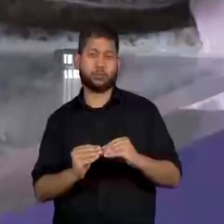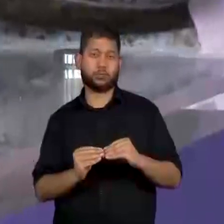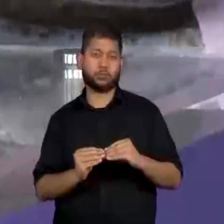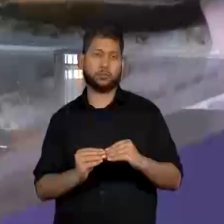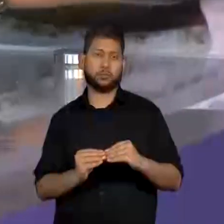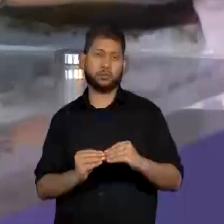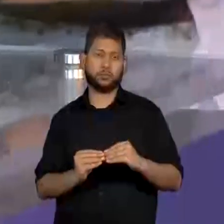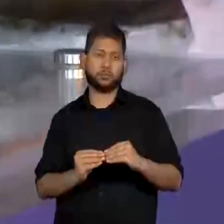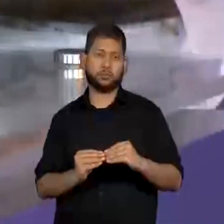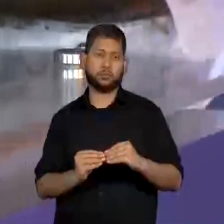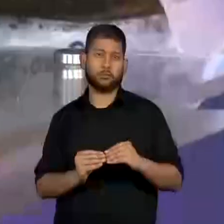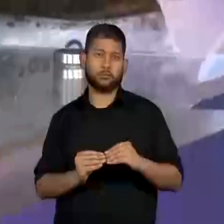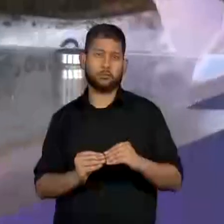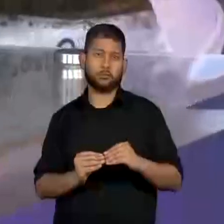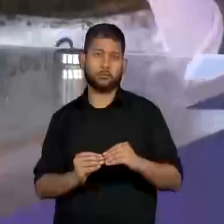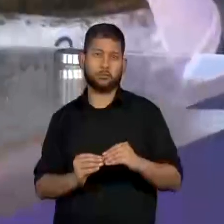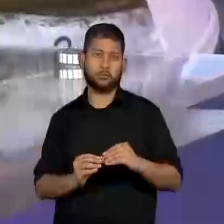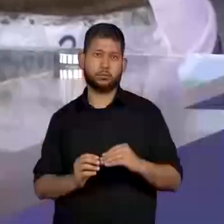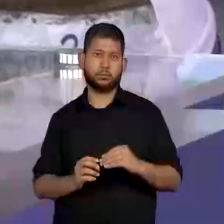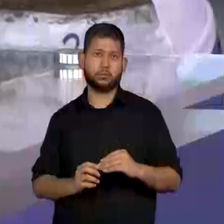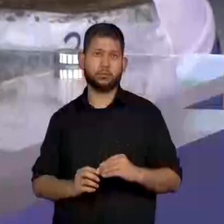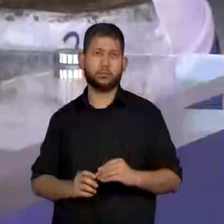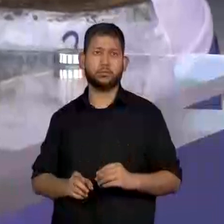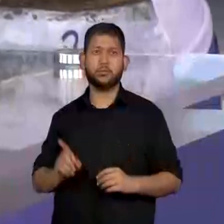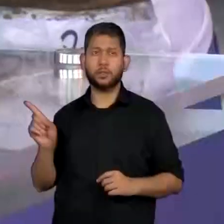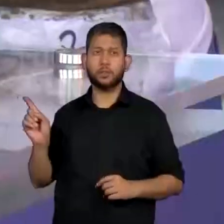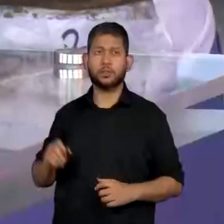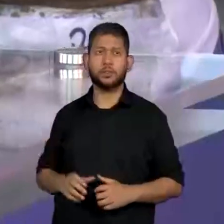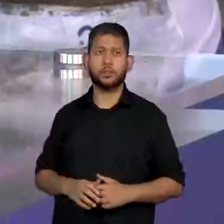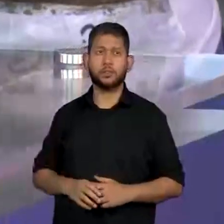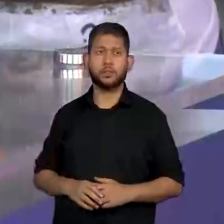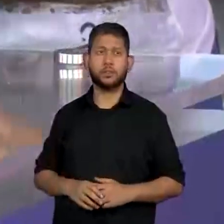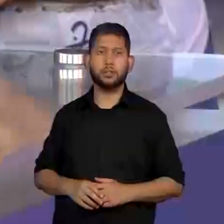ele pular ele vai ficar assim